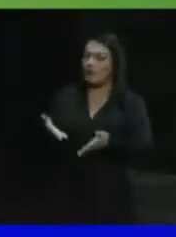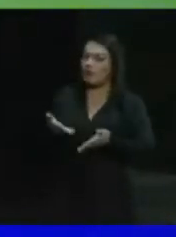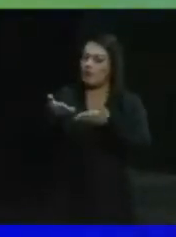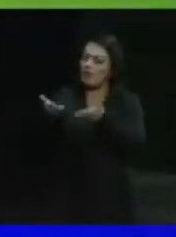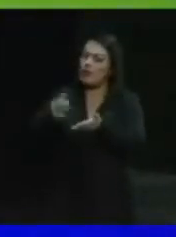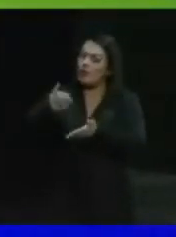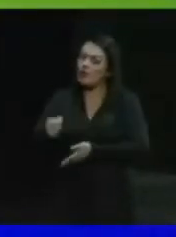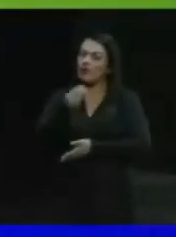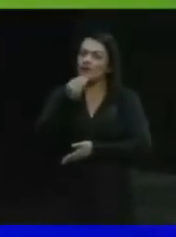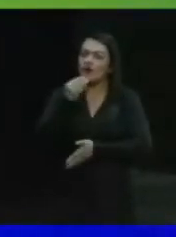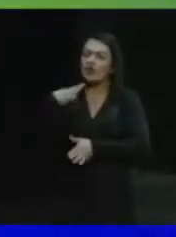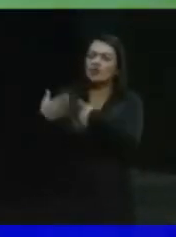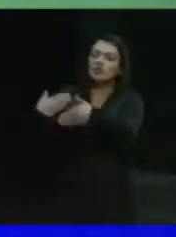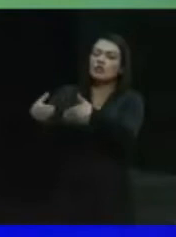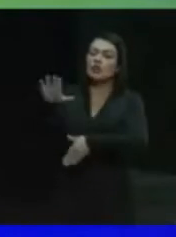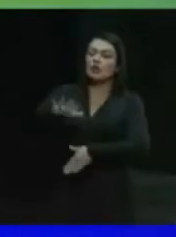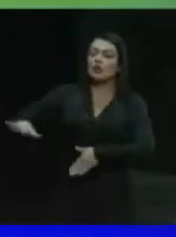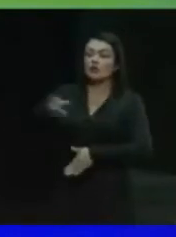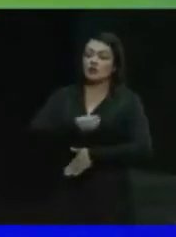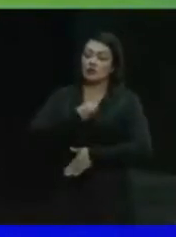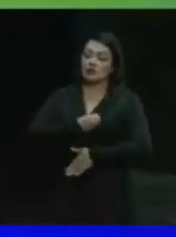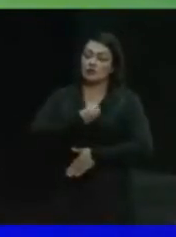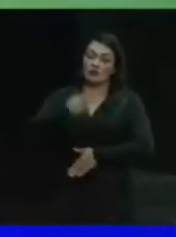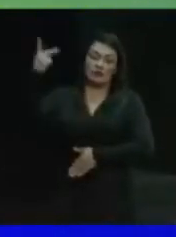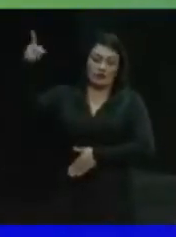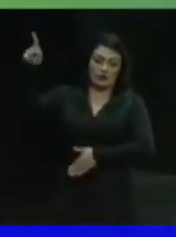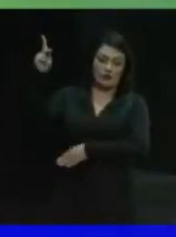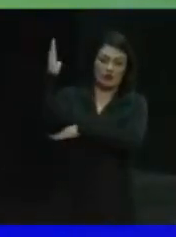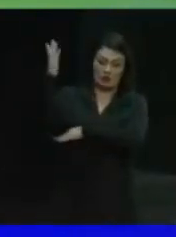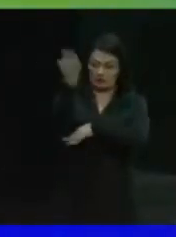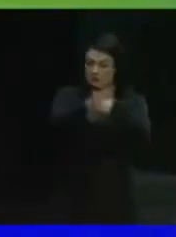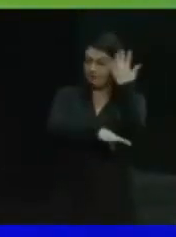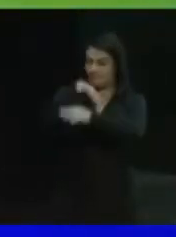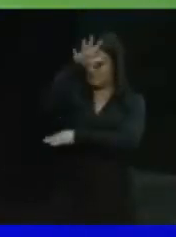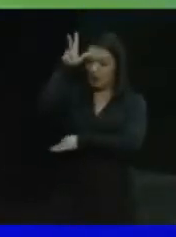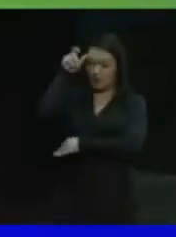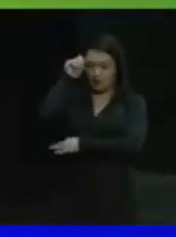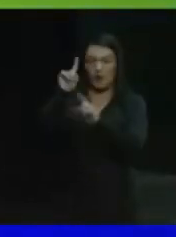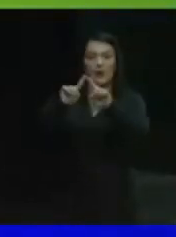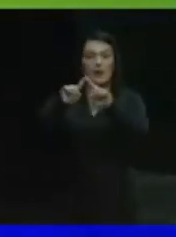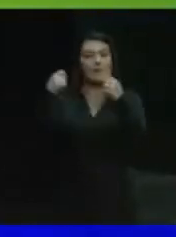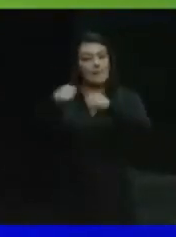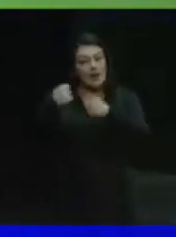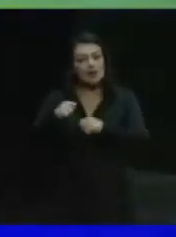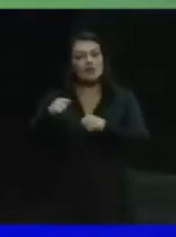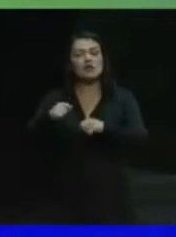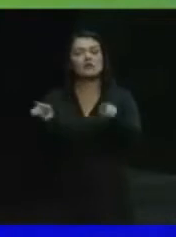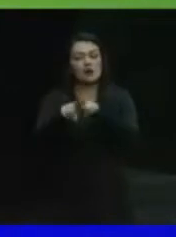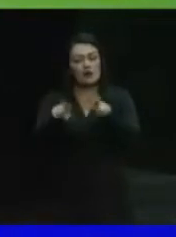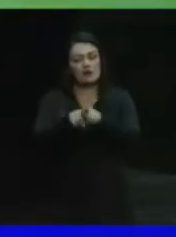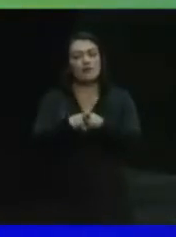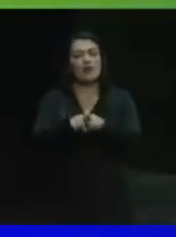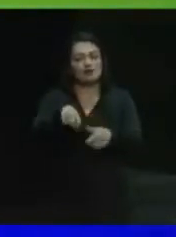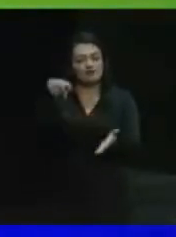desenvolvimento para quem vive na região da Amazônia, mas precisamos também proibir o desmatamento e